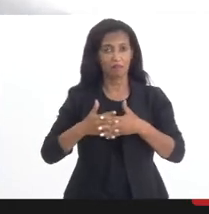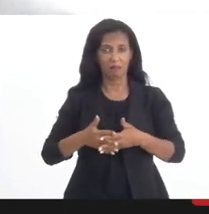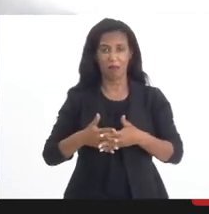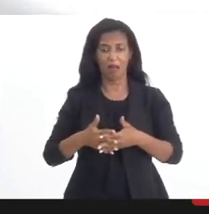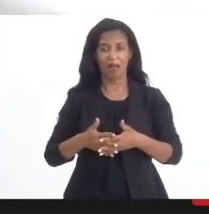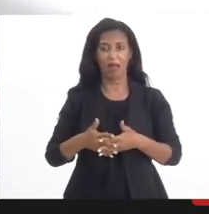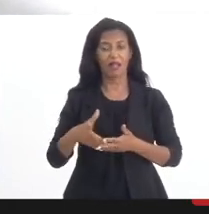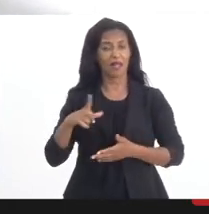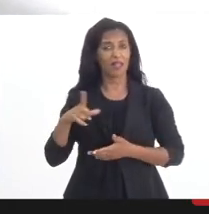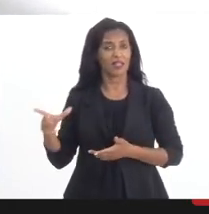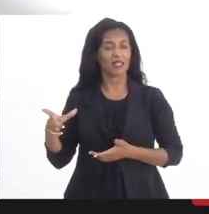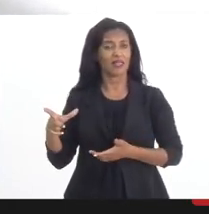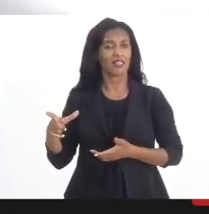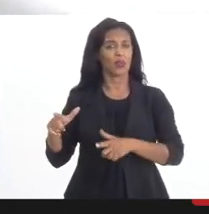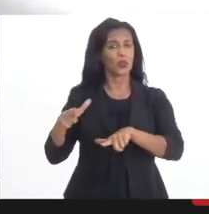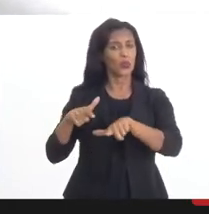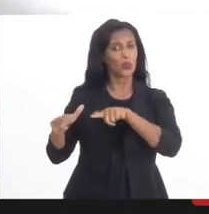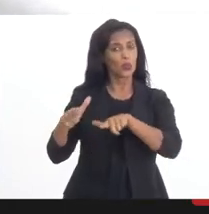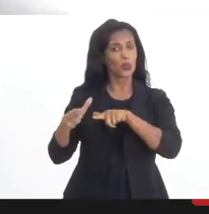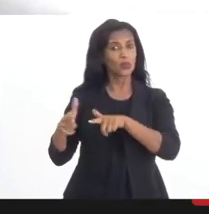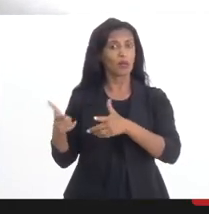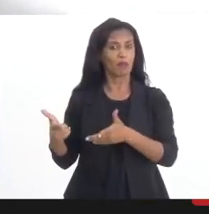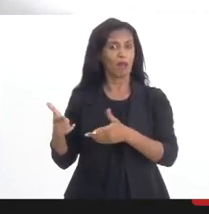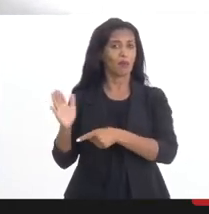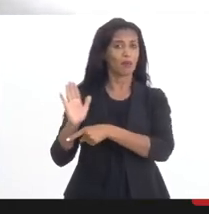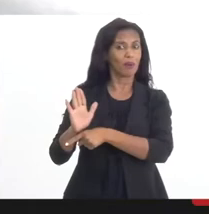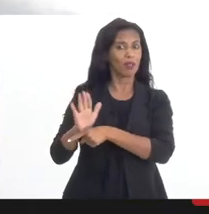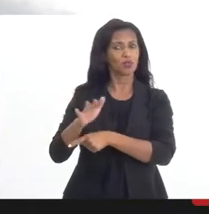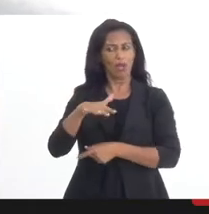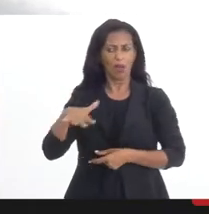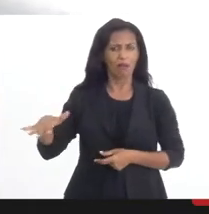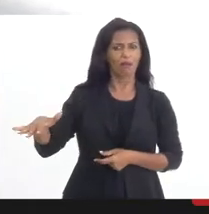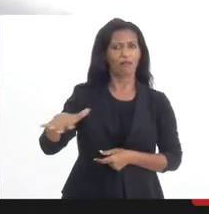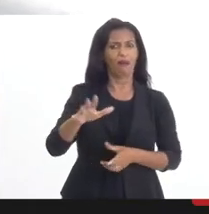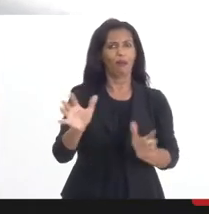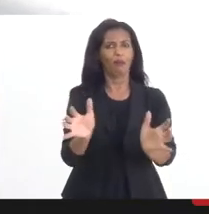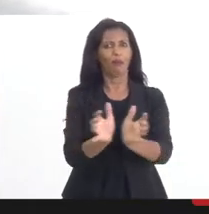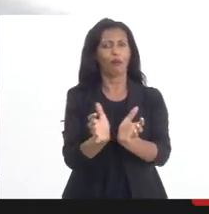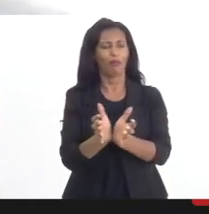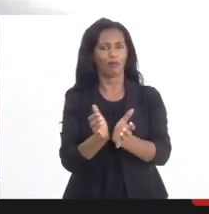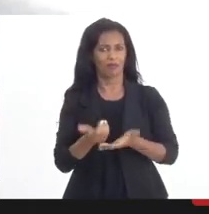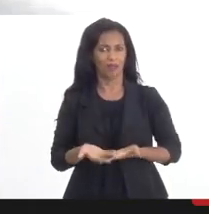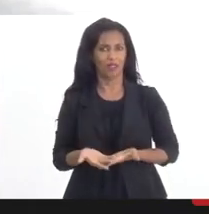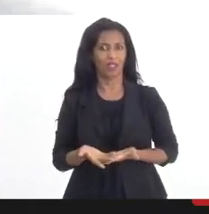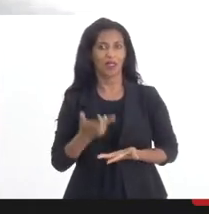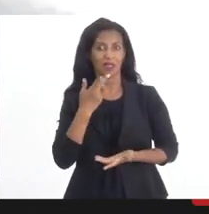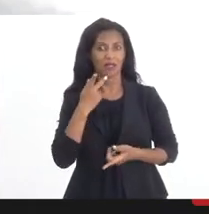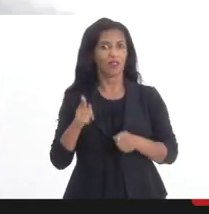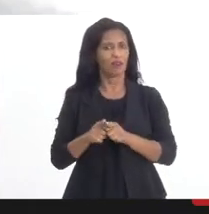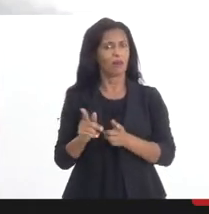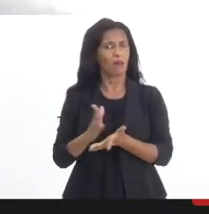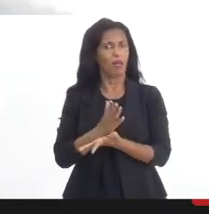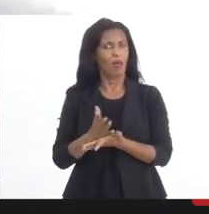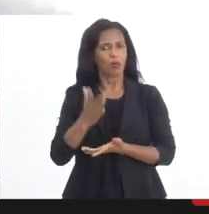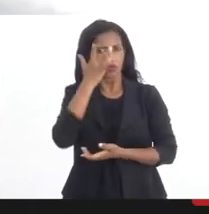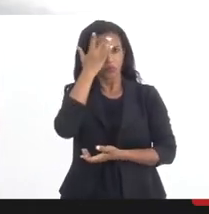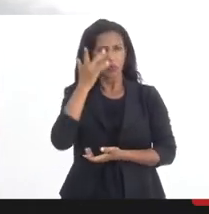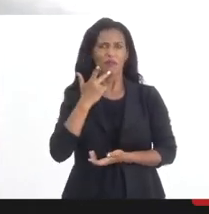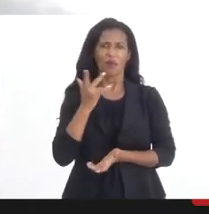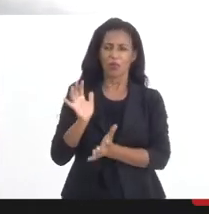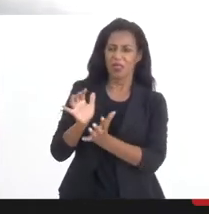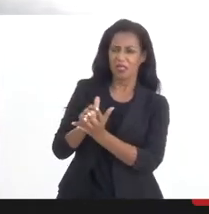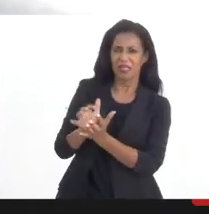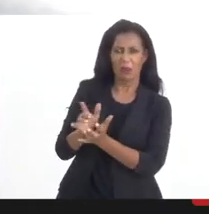ali uma atividade que sirva para a comunidade. Uma área muito grande. E dizer também que algumas pessoas aí comentaram sobre Santa Cruz